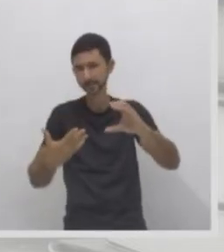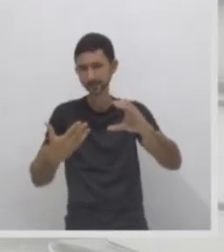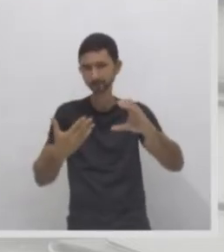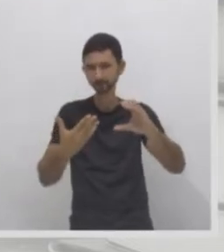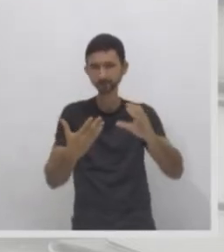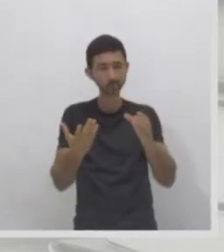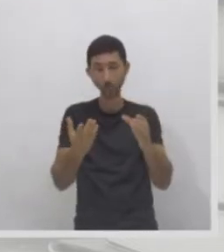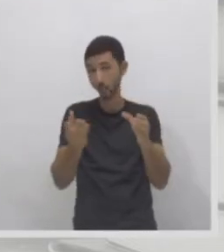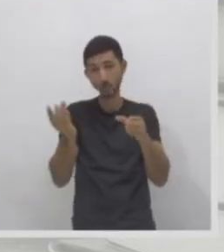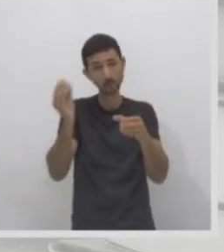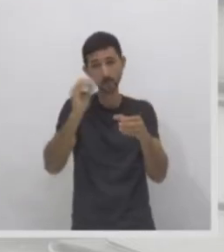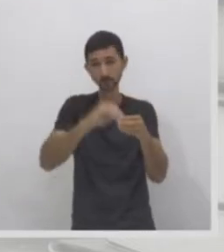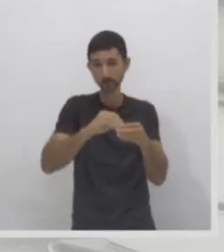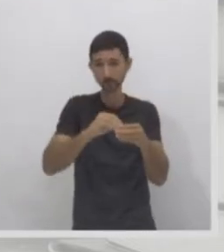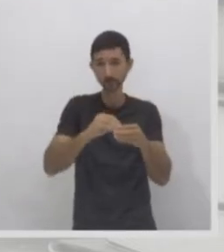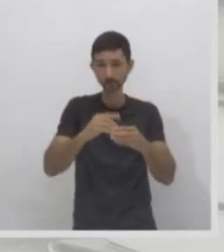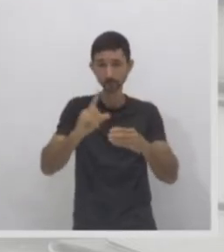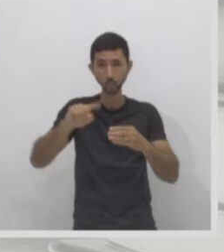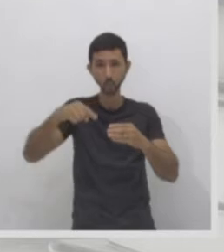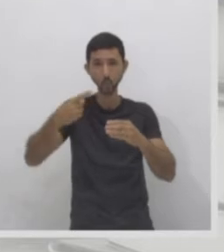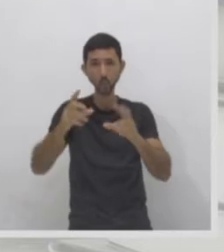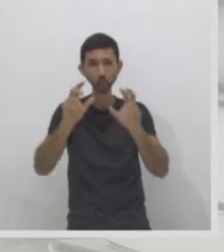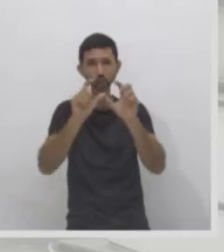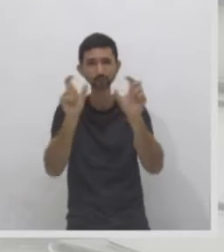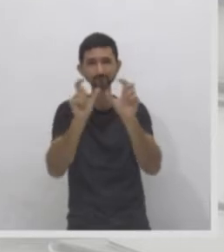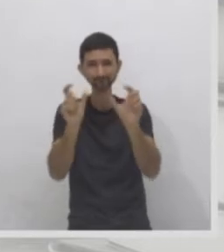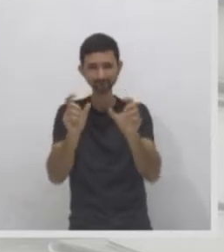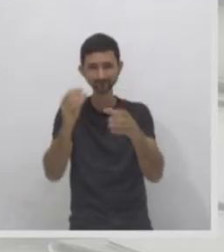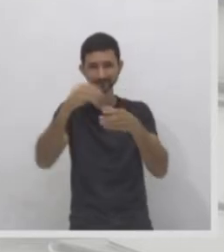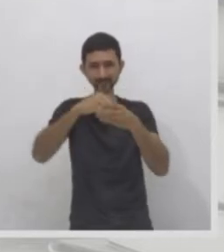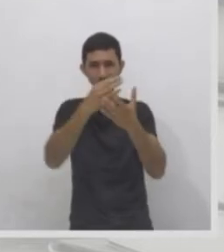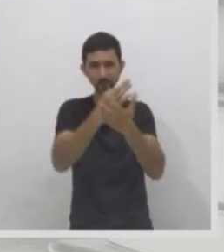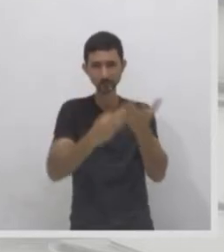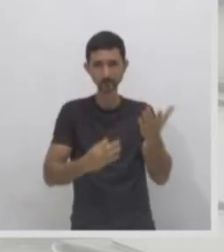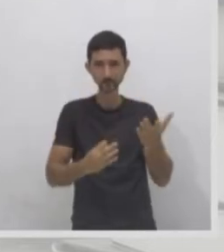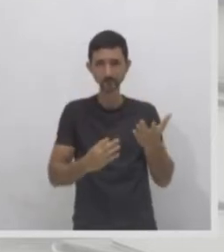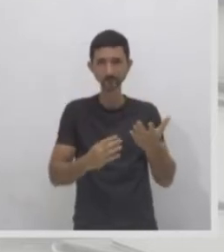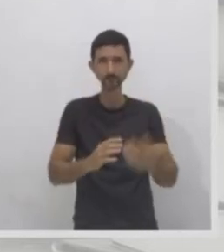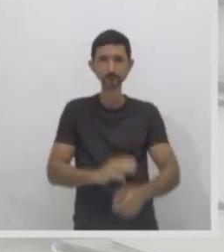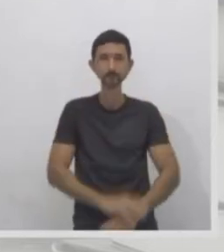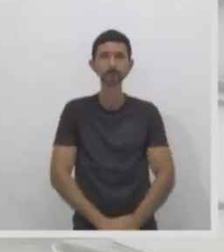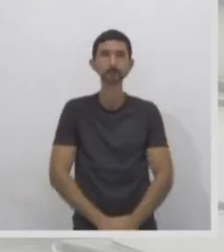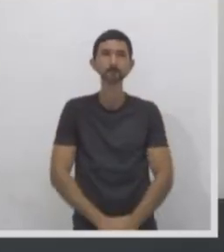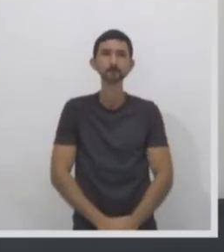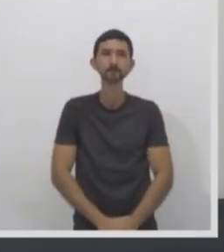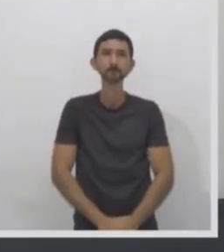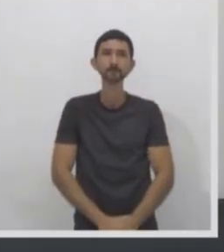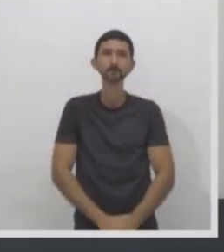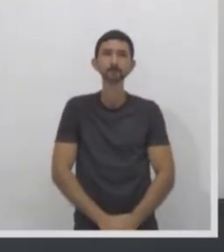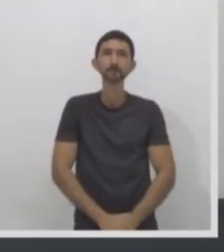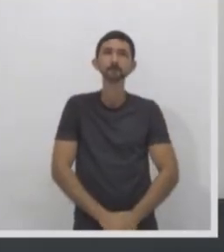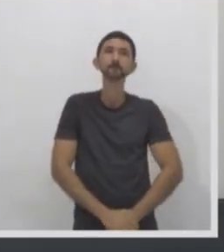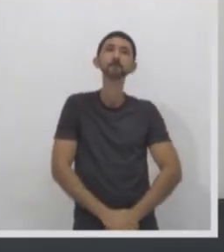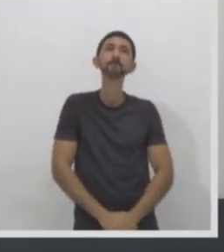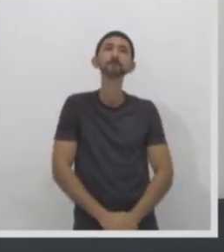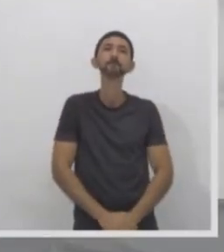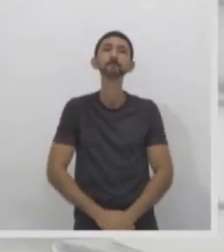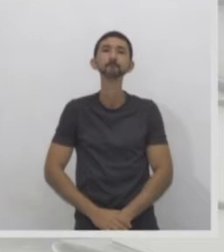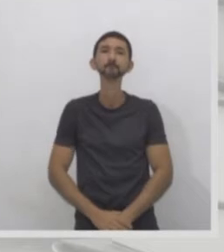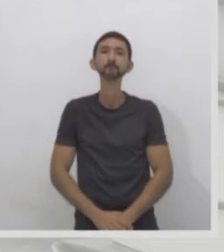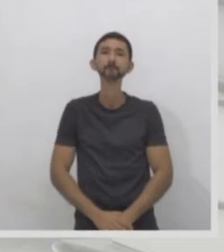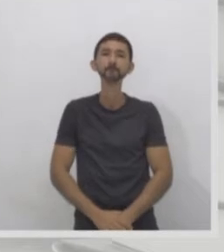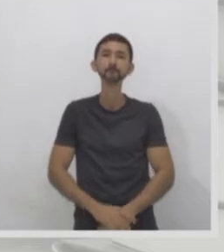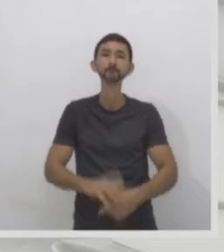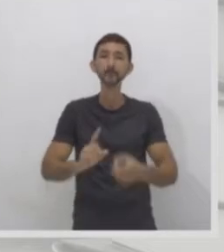complementação de um outro termo dentro do texto. Além dessas relações que